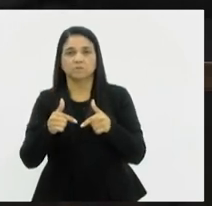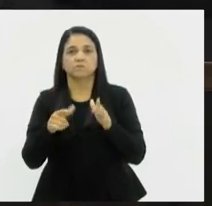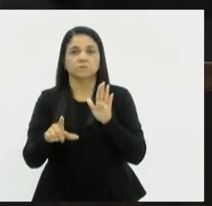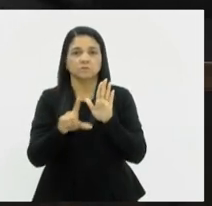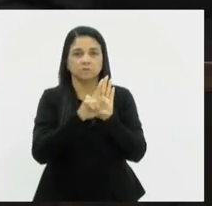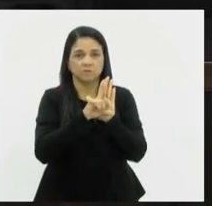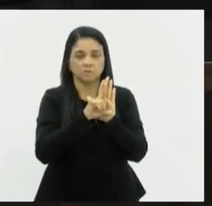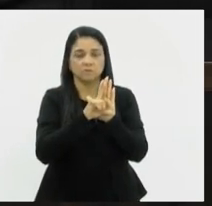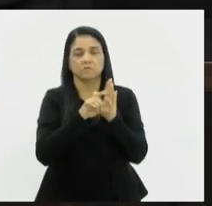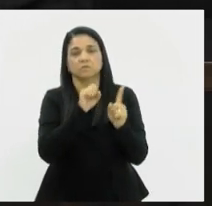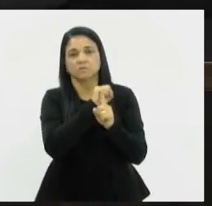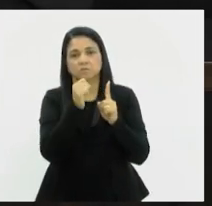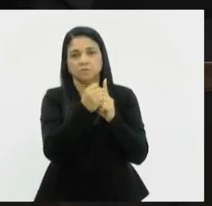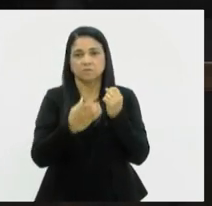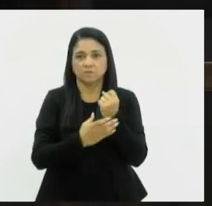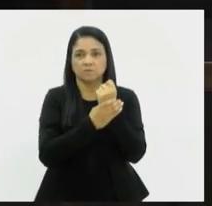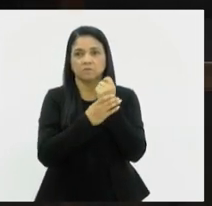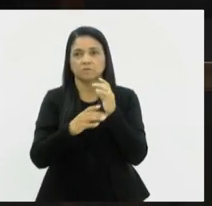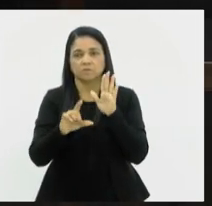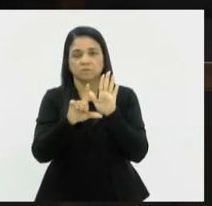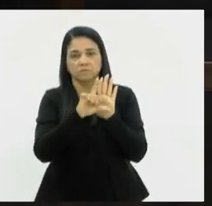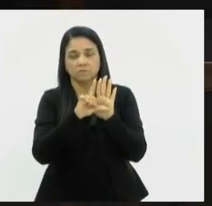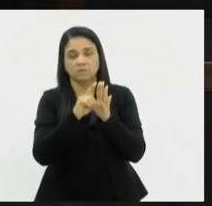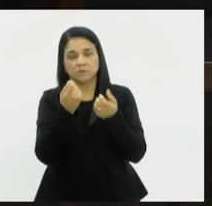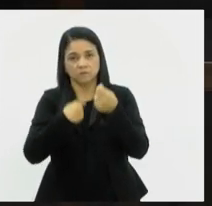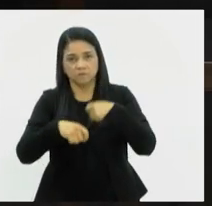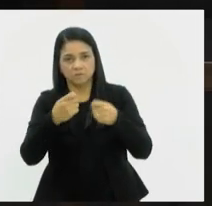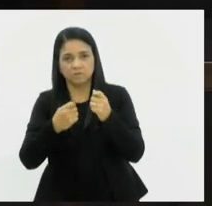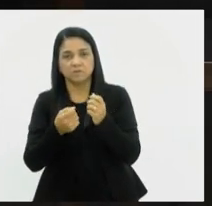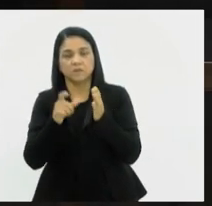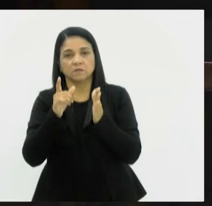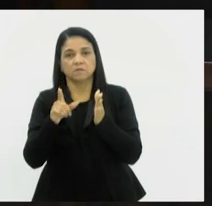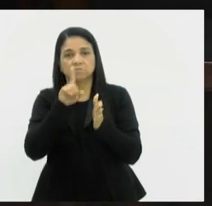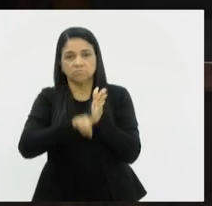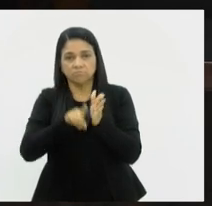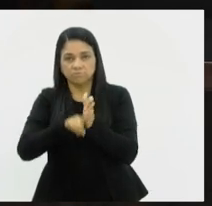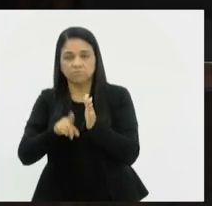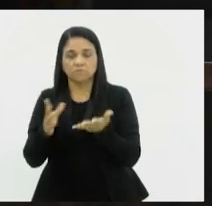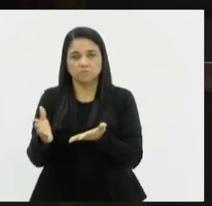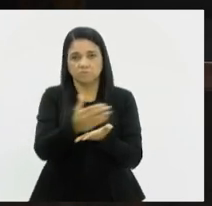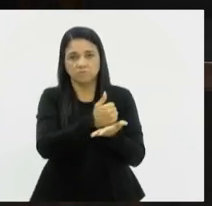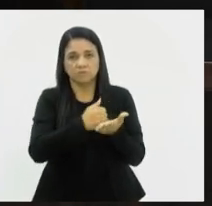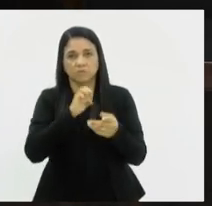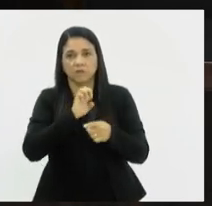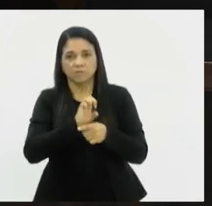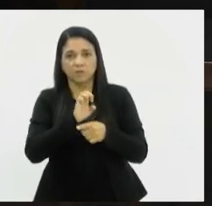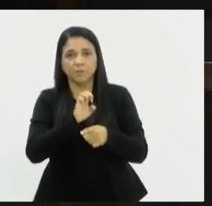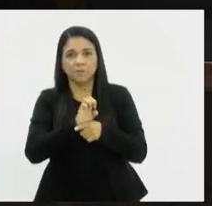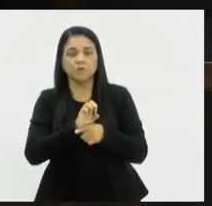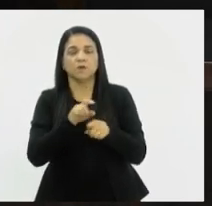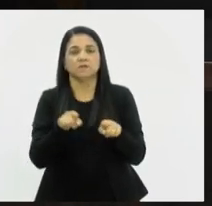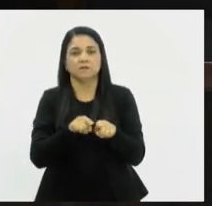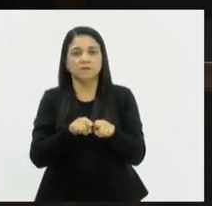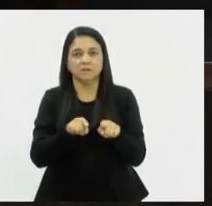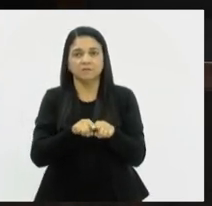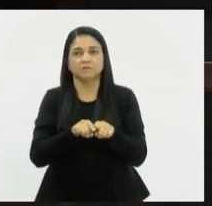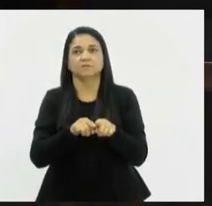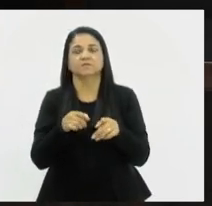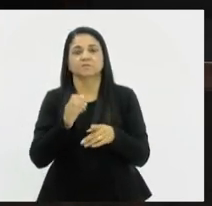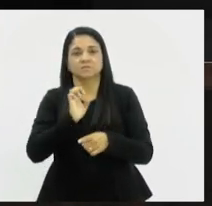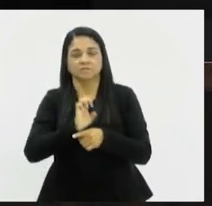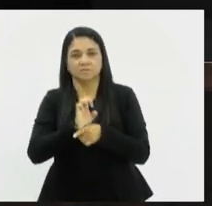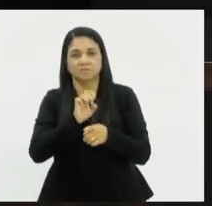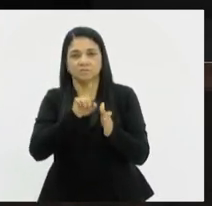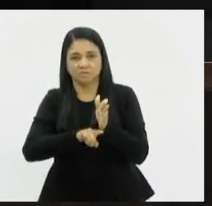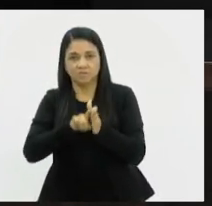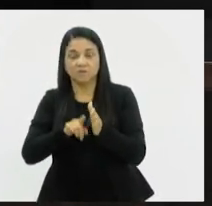Legislação Social e Seguridade Social, Economia, Indústria e Comércio, Tributação, Controle da Arrecadação Estadual e Fiscalização dos Tributos Estaduais